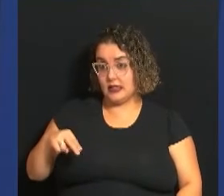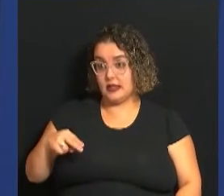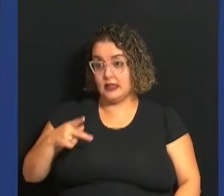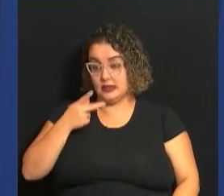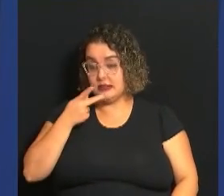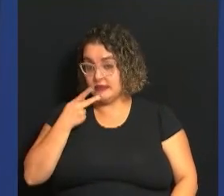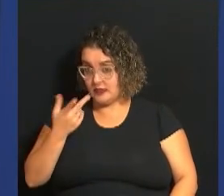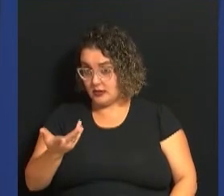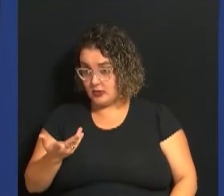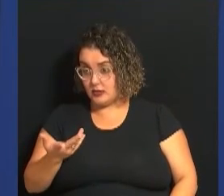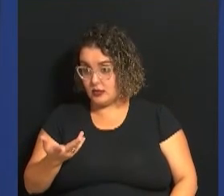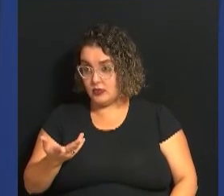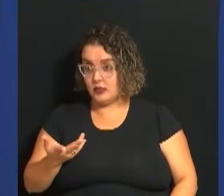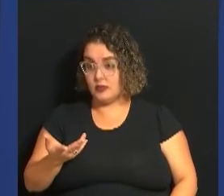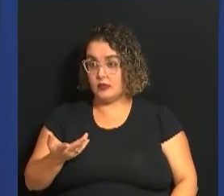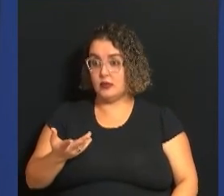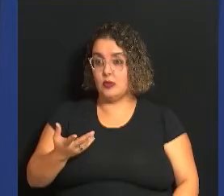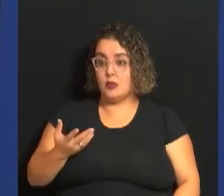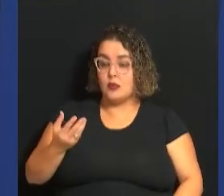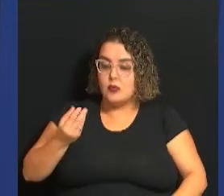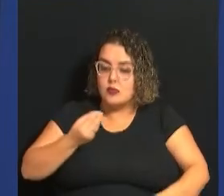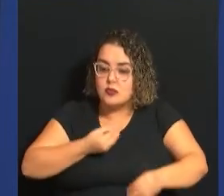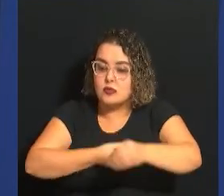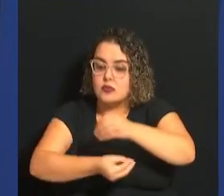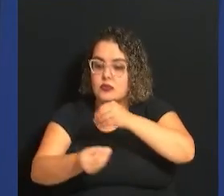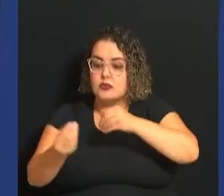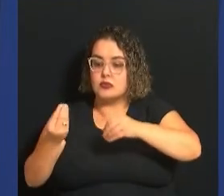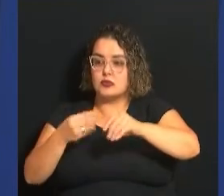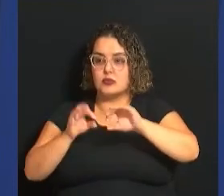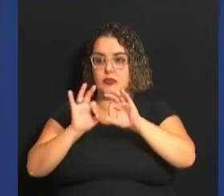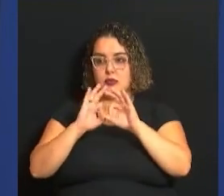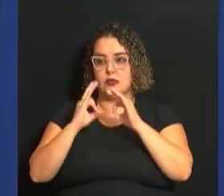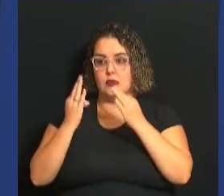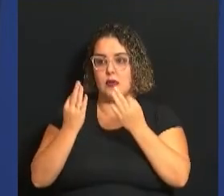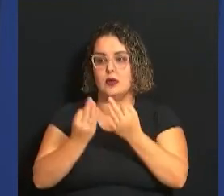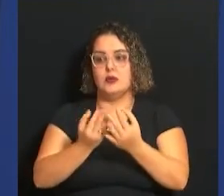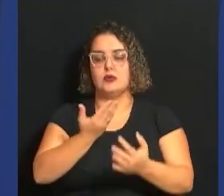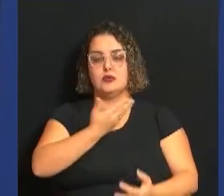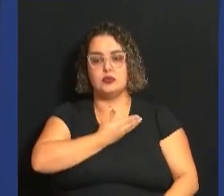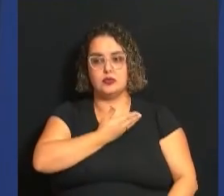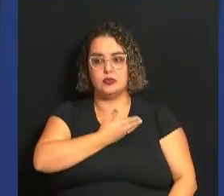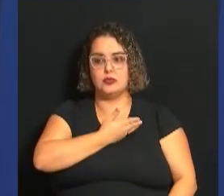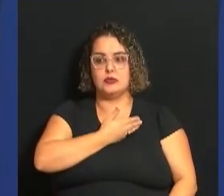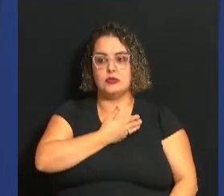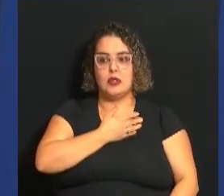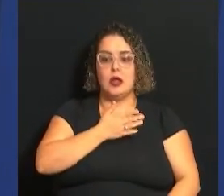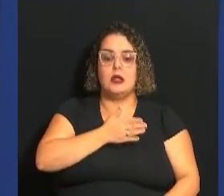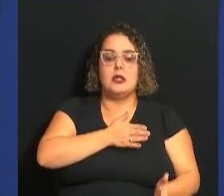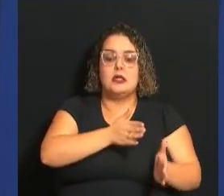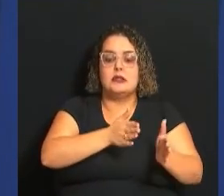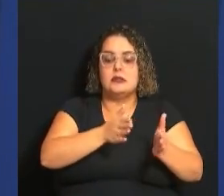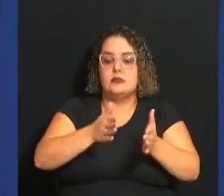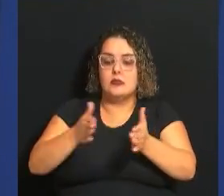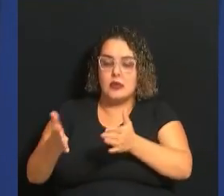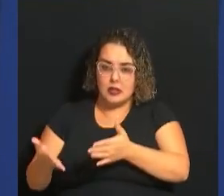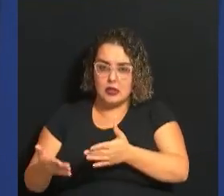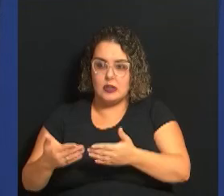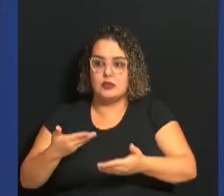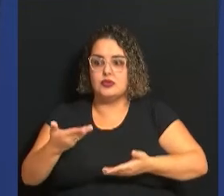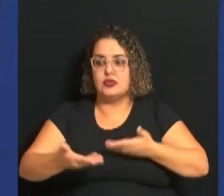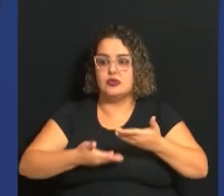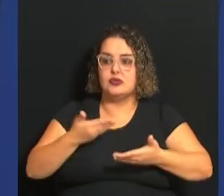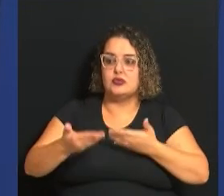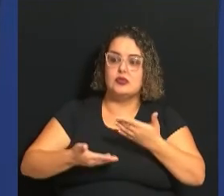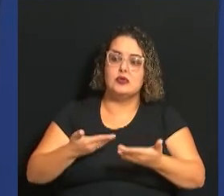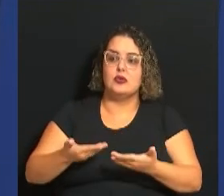fala sobre o envolvimento da sua família, dos seus amigos, durante todo esse período de tratamento.